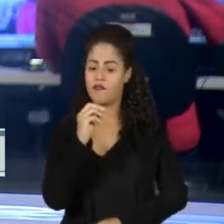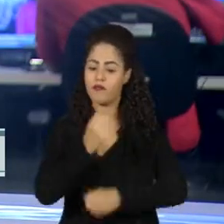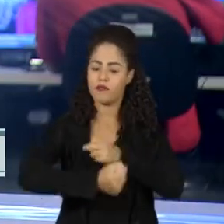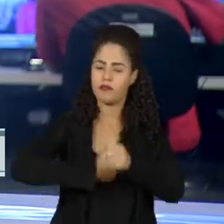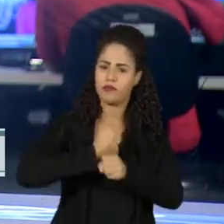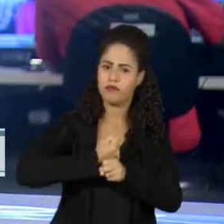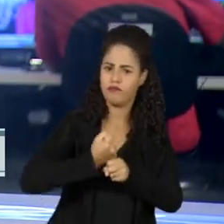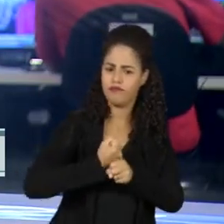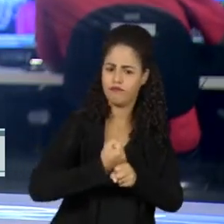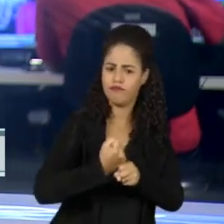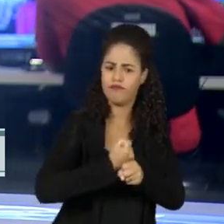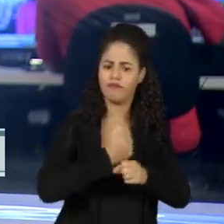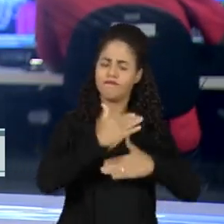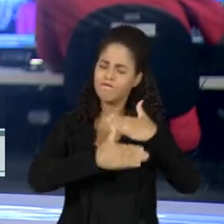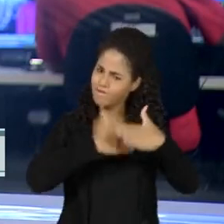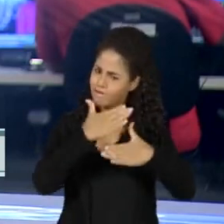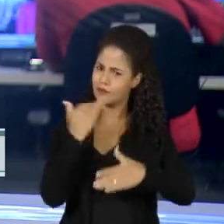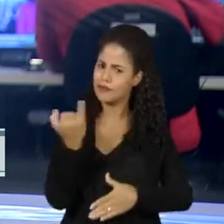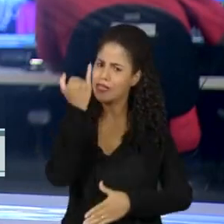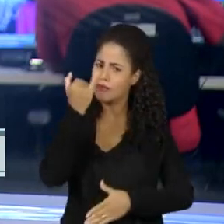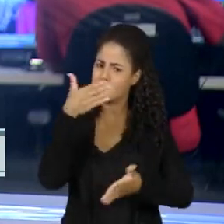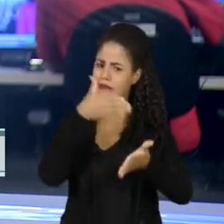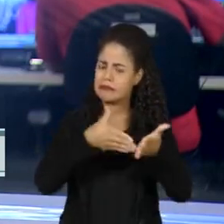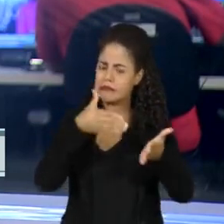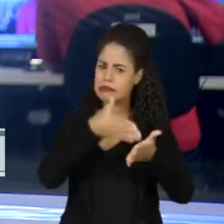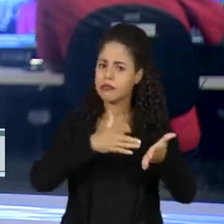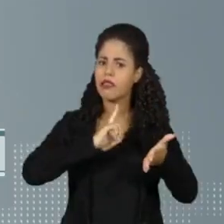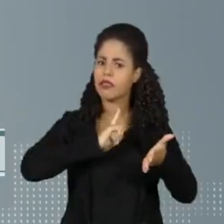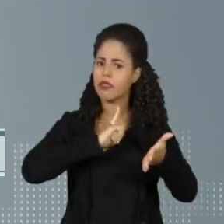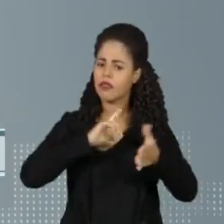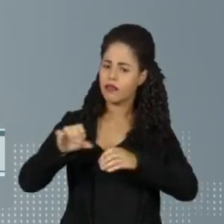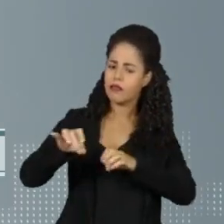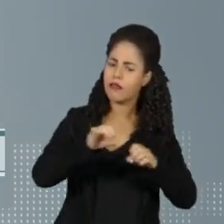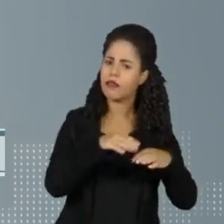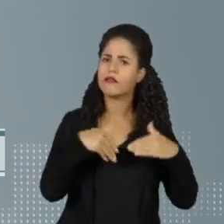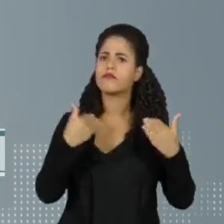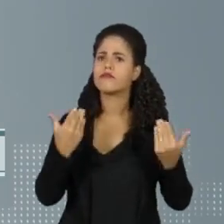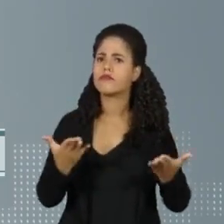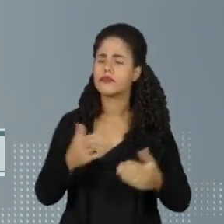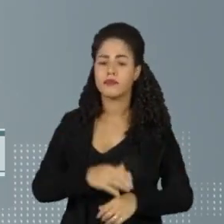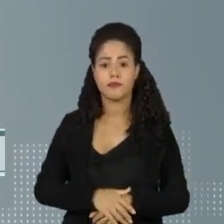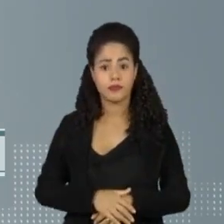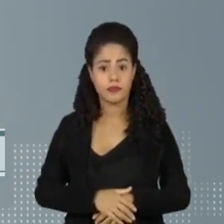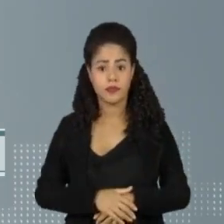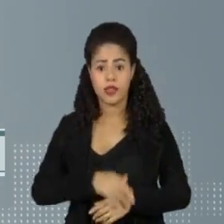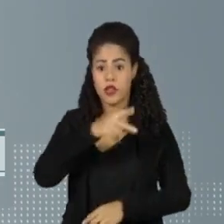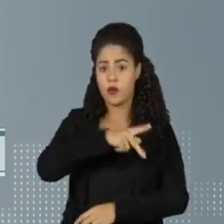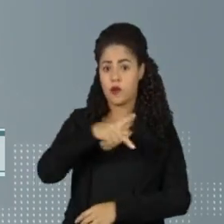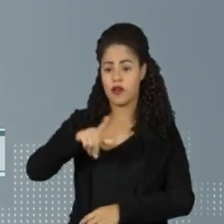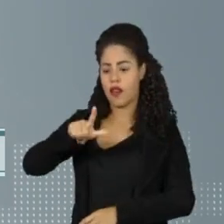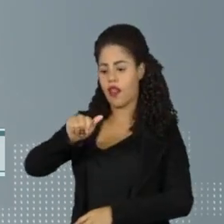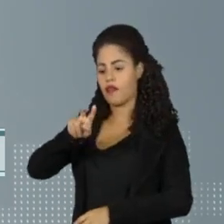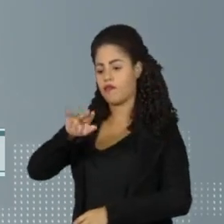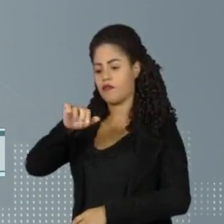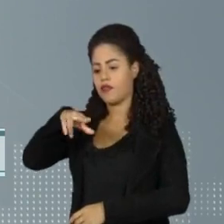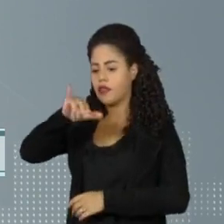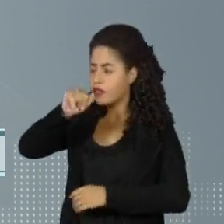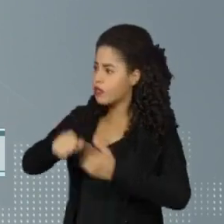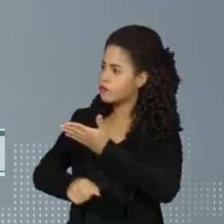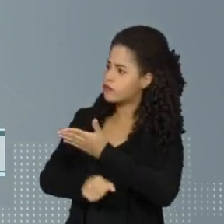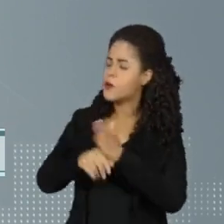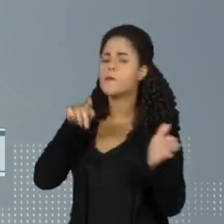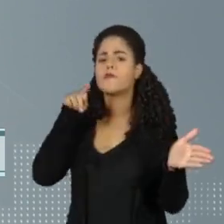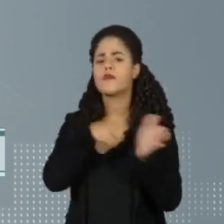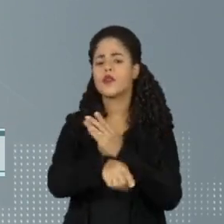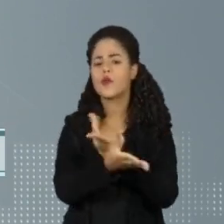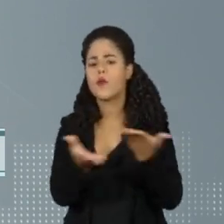avanços importantes, mas muitas limitações para a implementação. A professora Lavínia começa a aula com uma pergunta